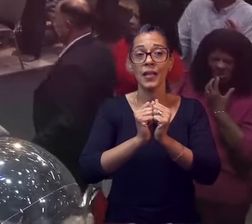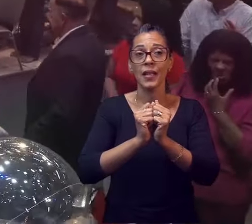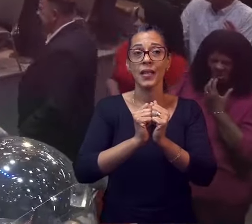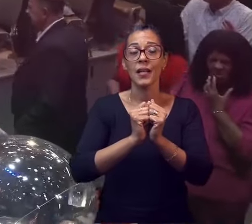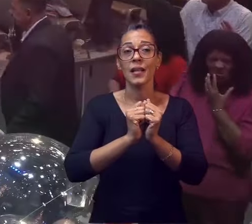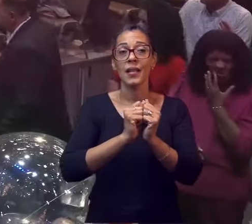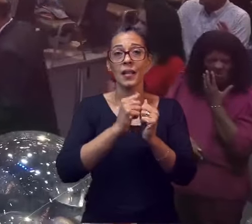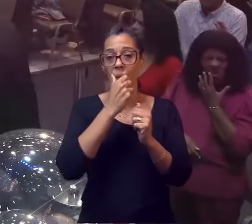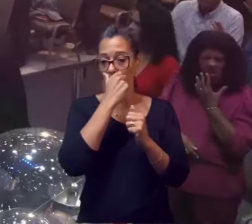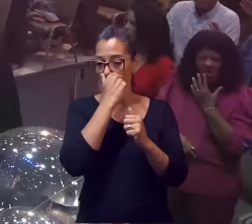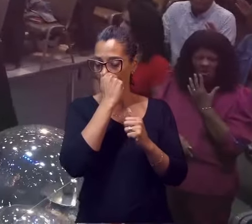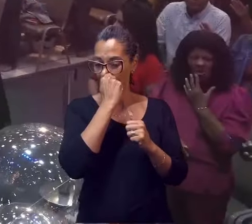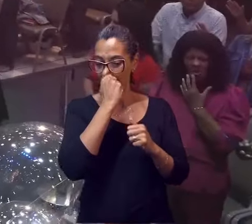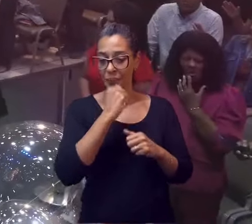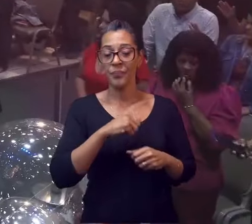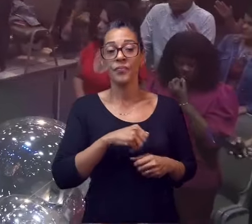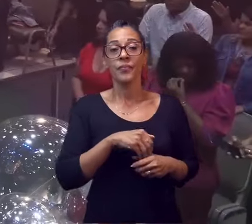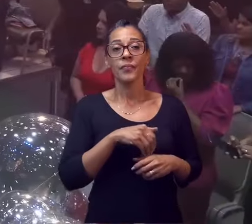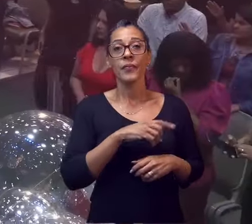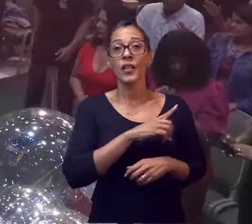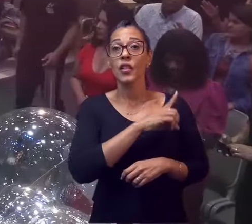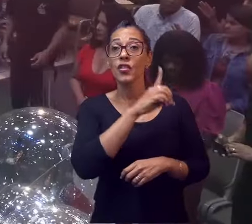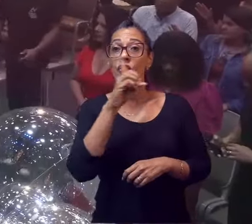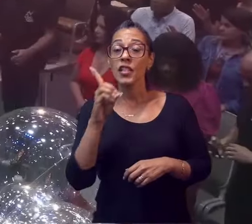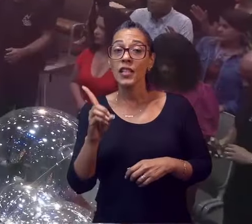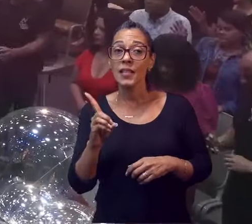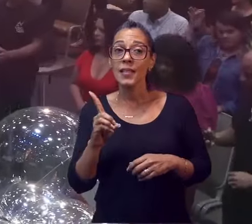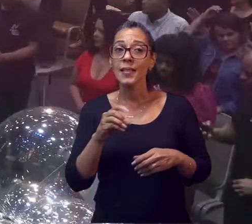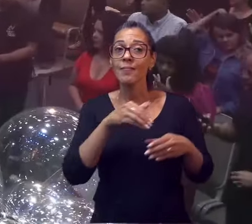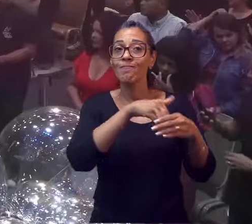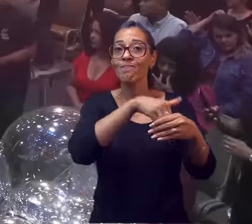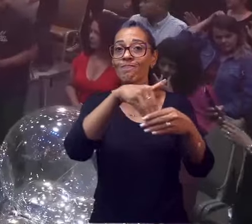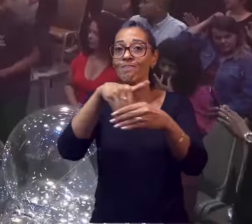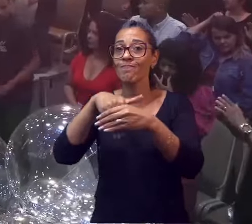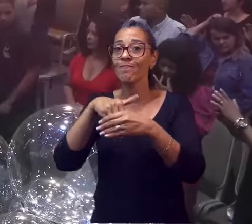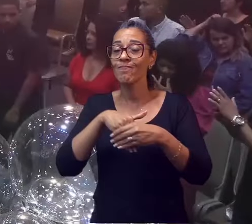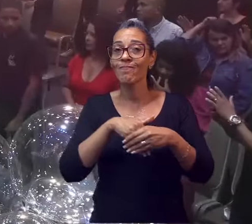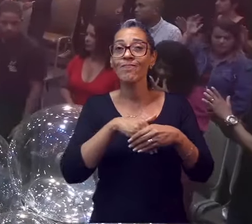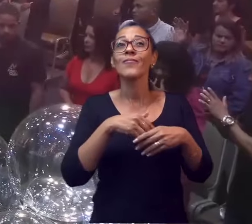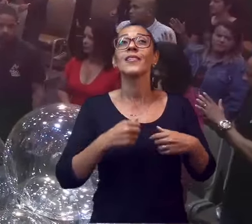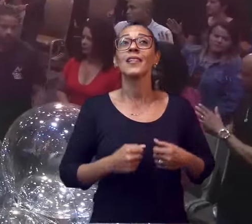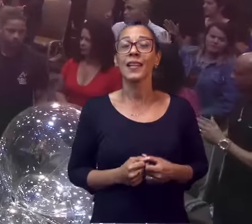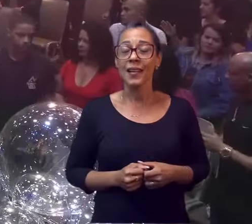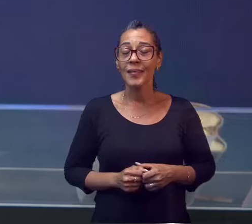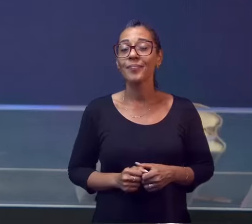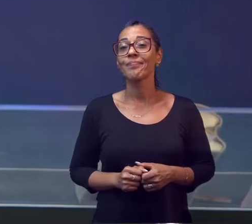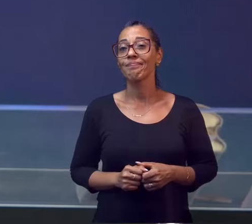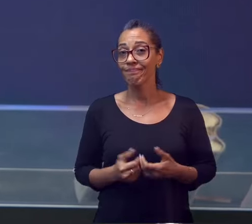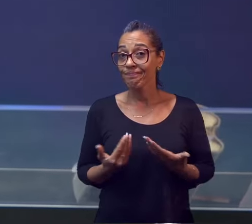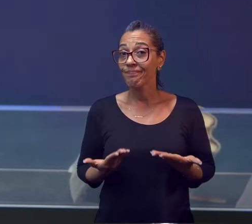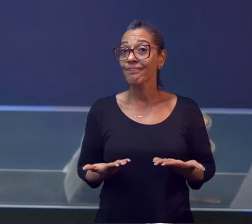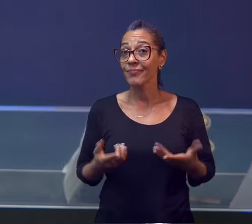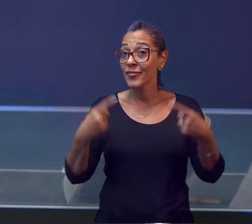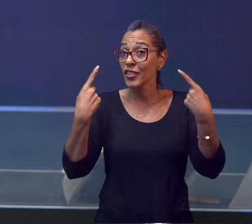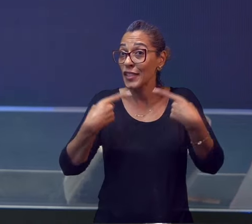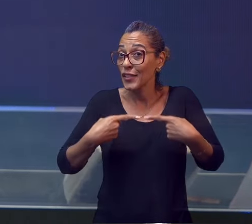decisivos a luta ela é sobretudo espiritual